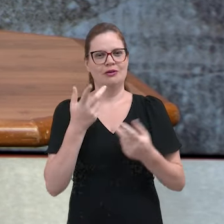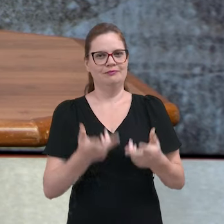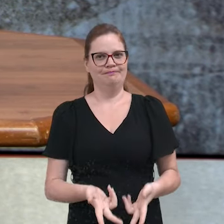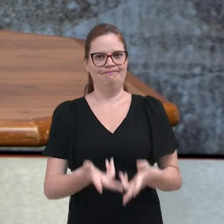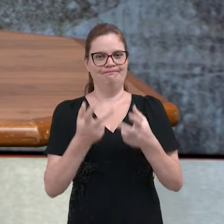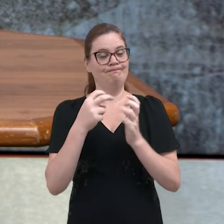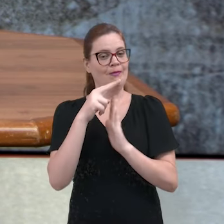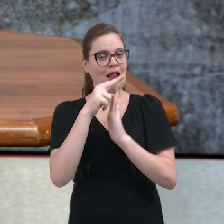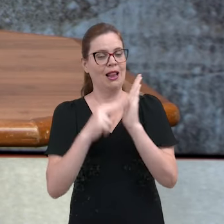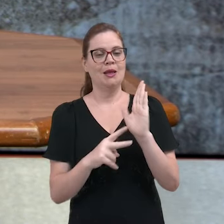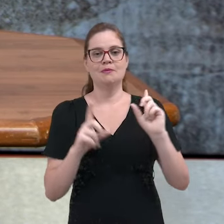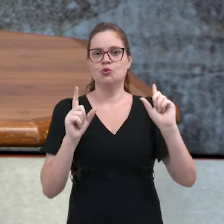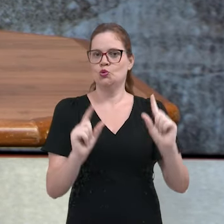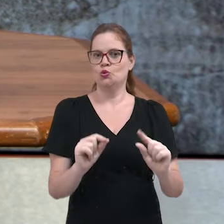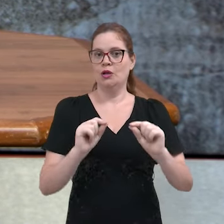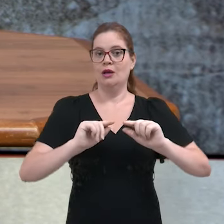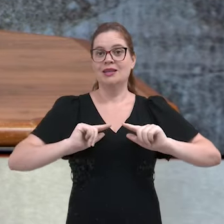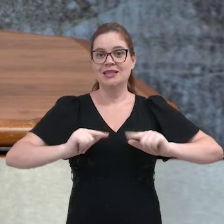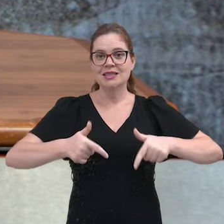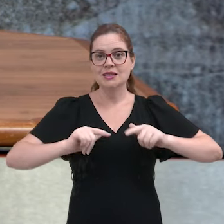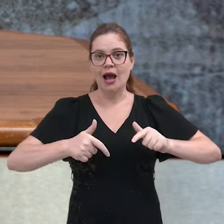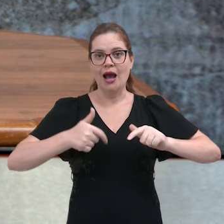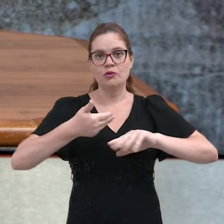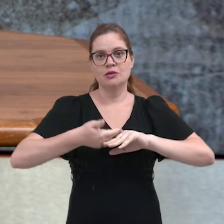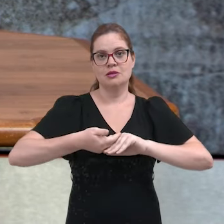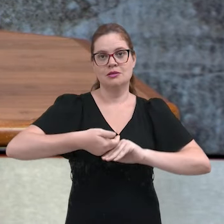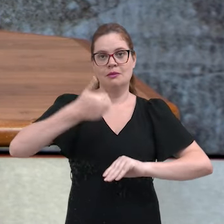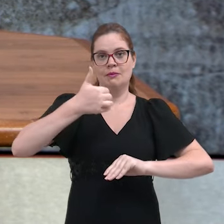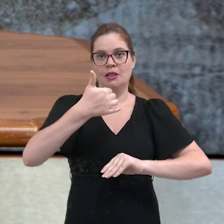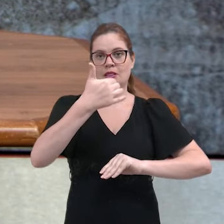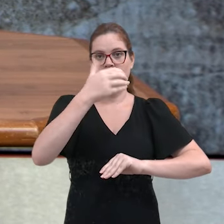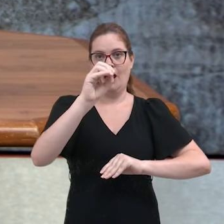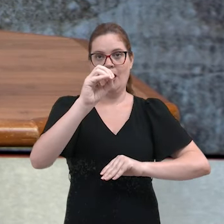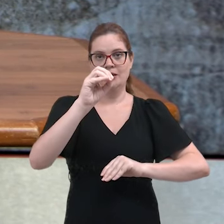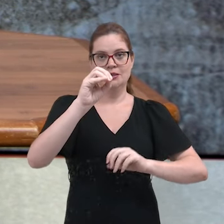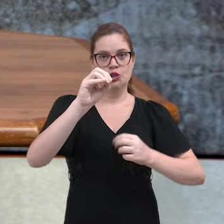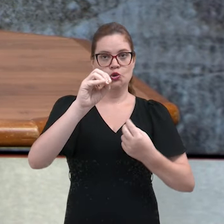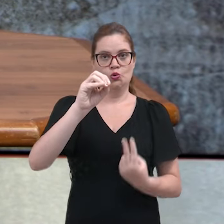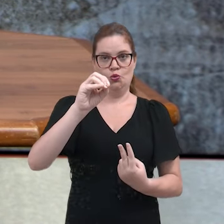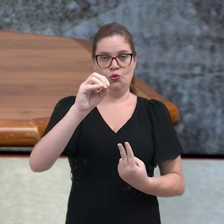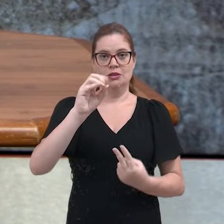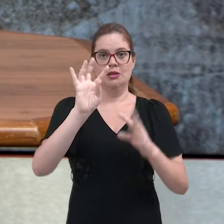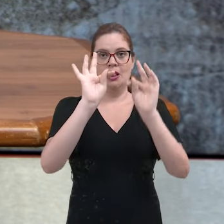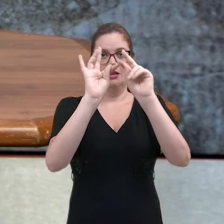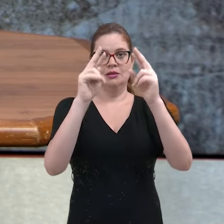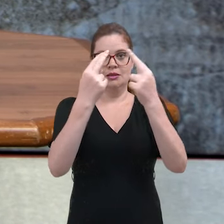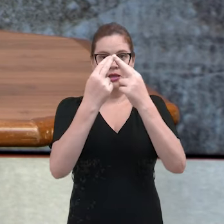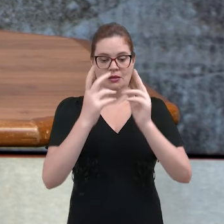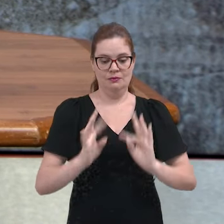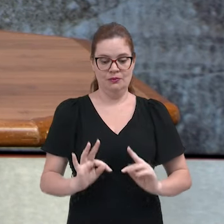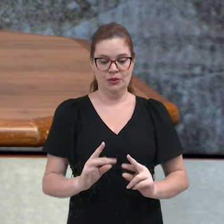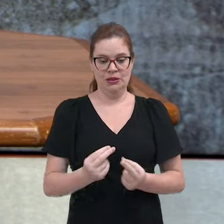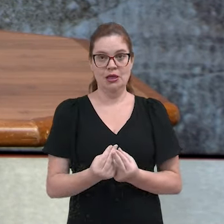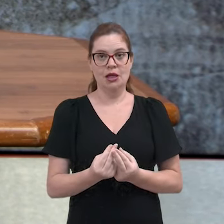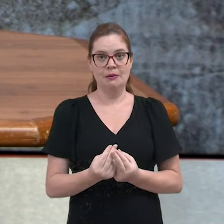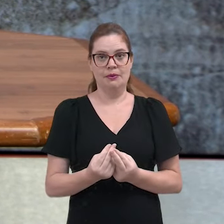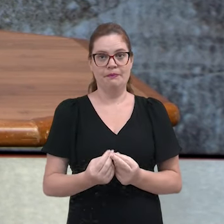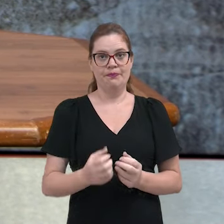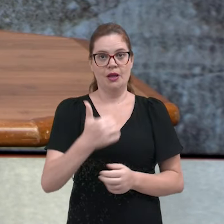dividiu, 10 tribos e duas tribos que foram as tribos de Judá e